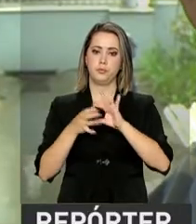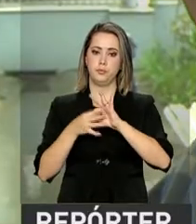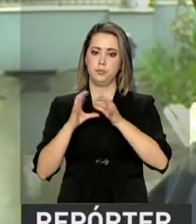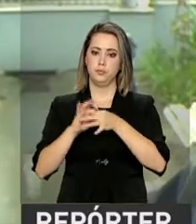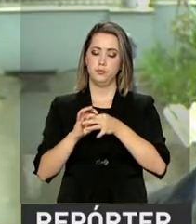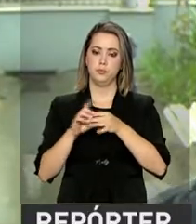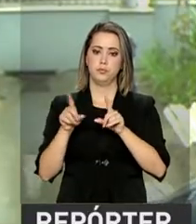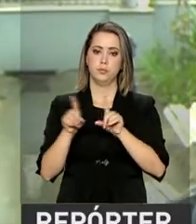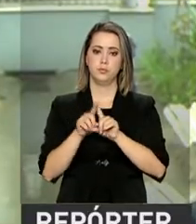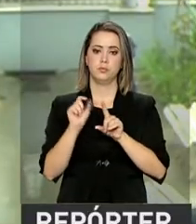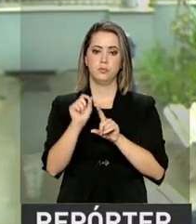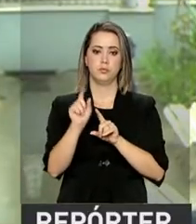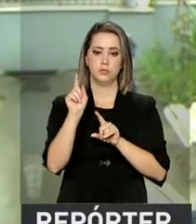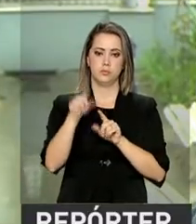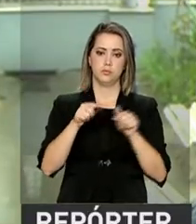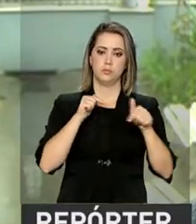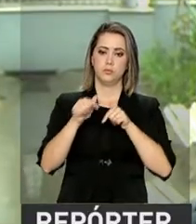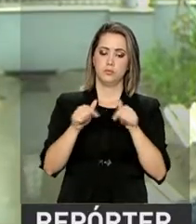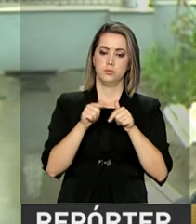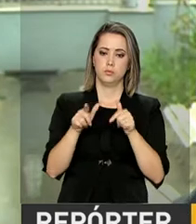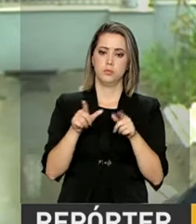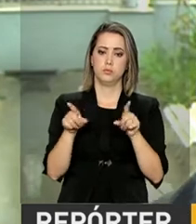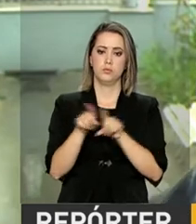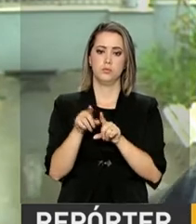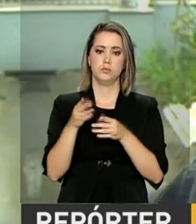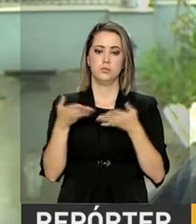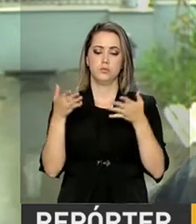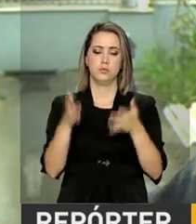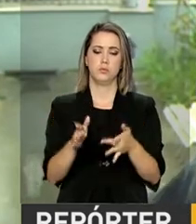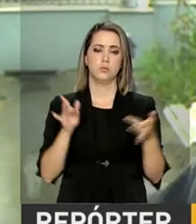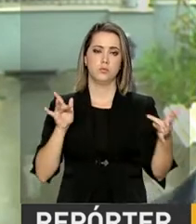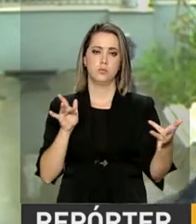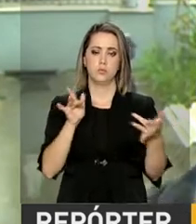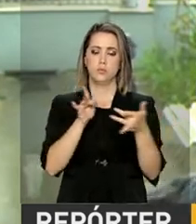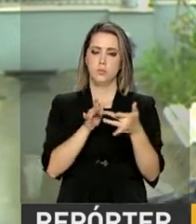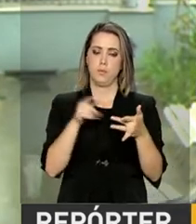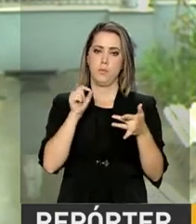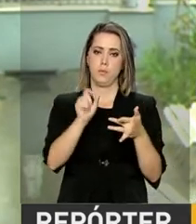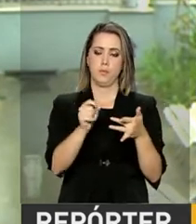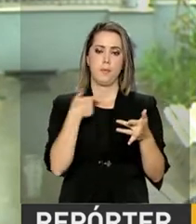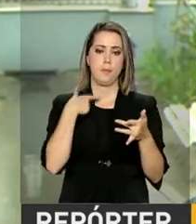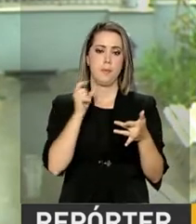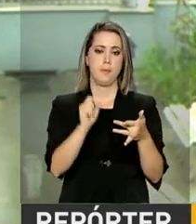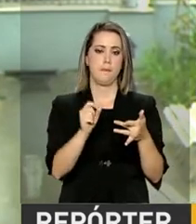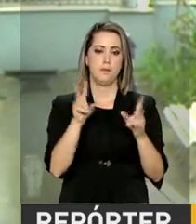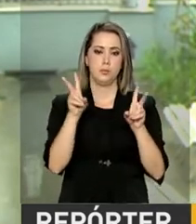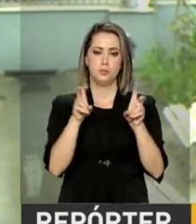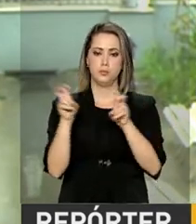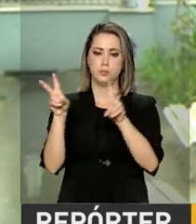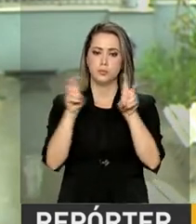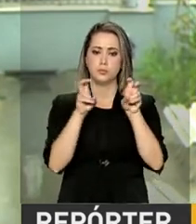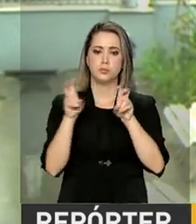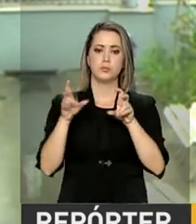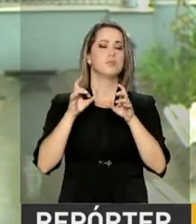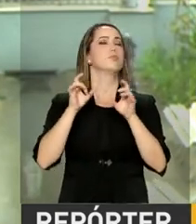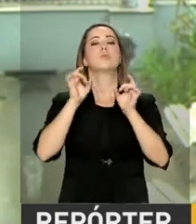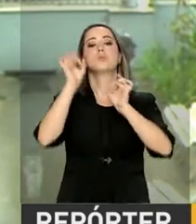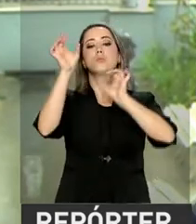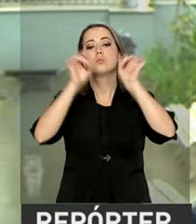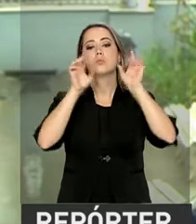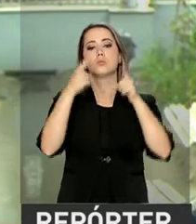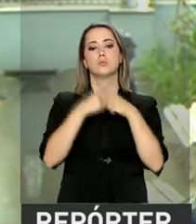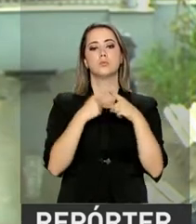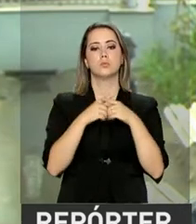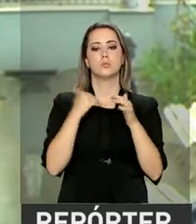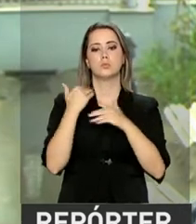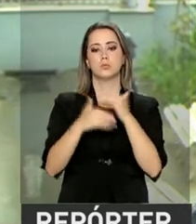Astronomia e Astronáutica é uma atividade que mantém o estudante em contato com, né, os temas relacionados à astronomia. Porque